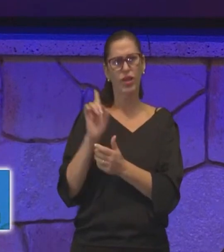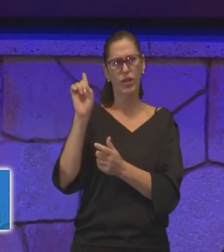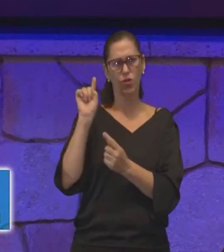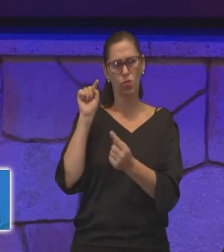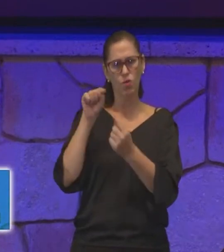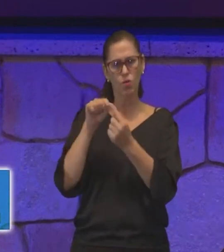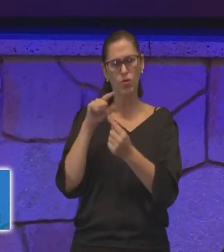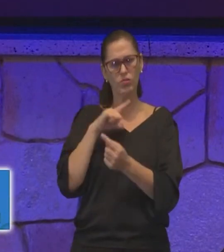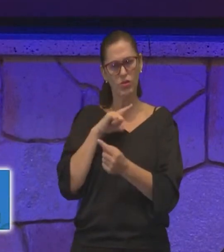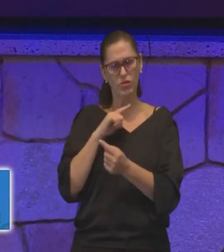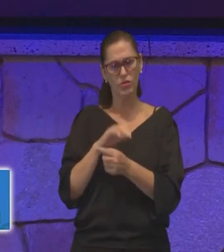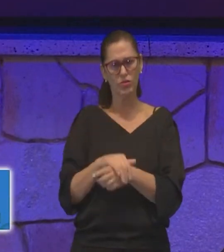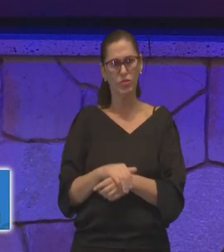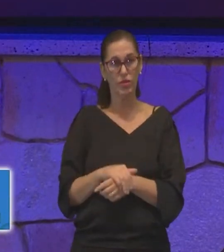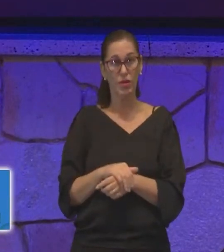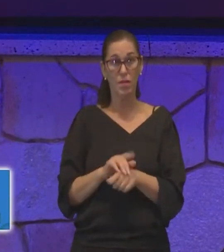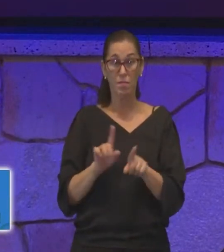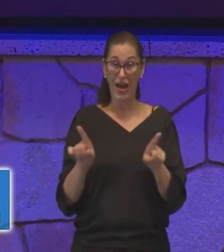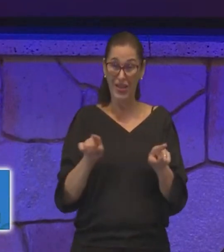Os irmãos não.